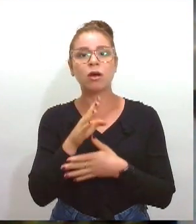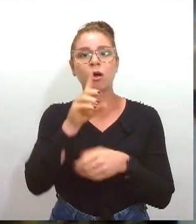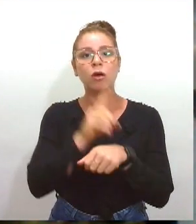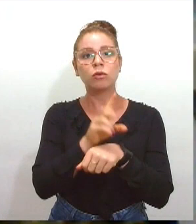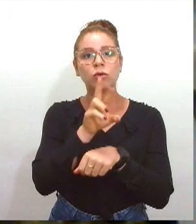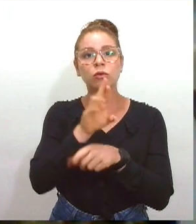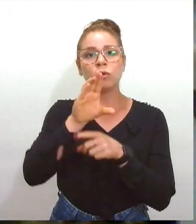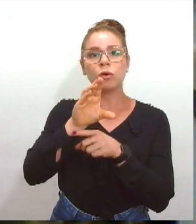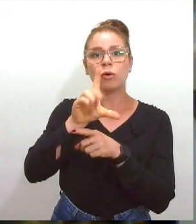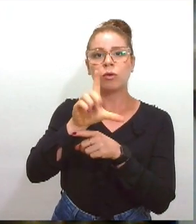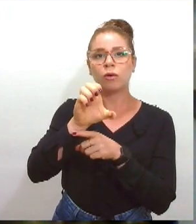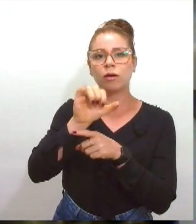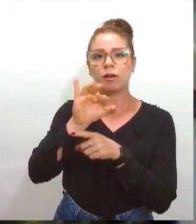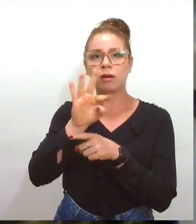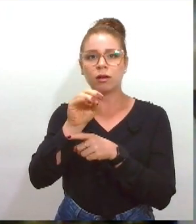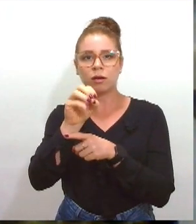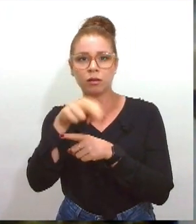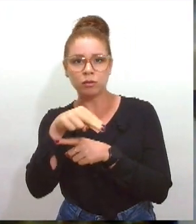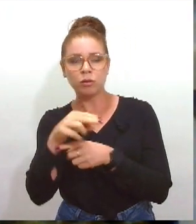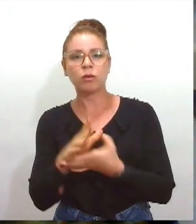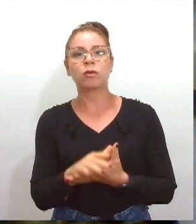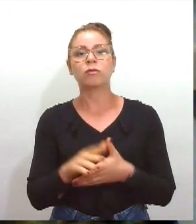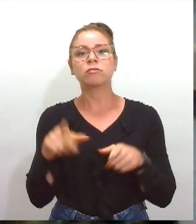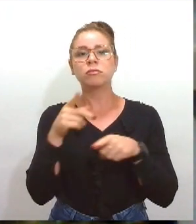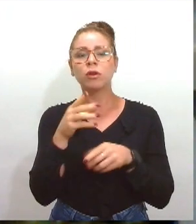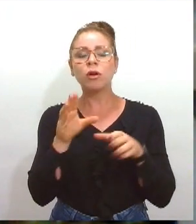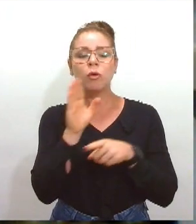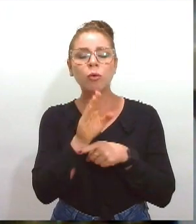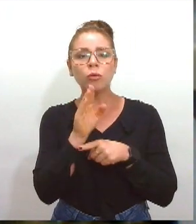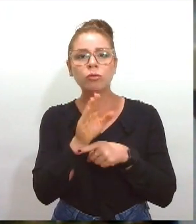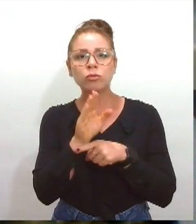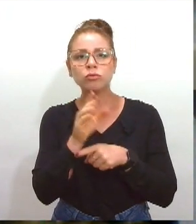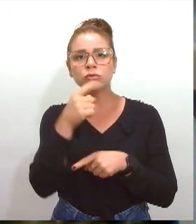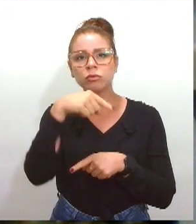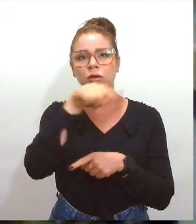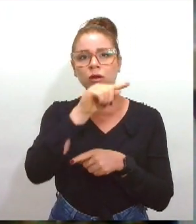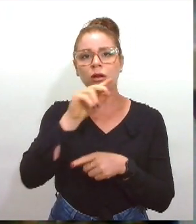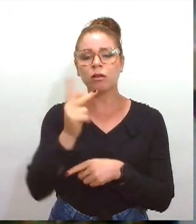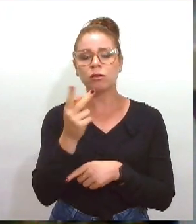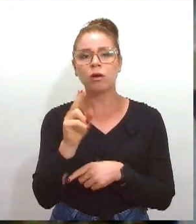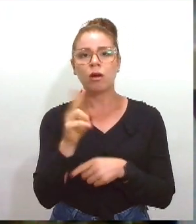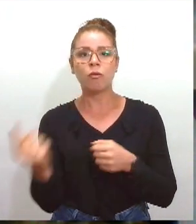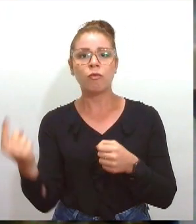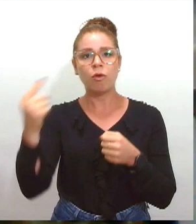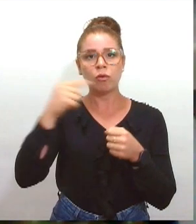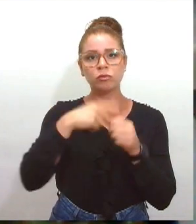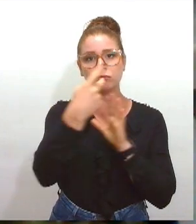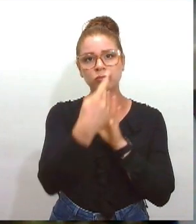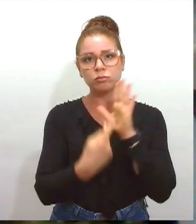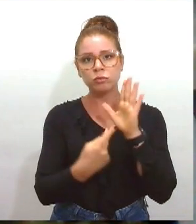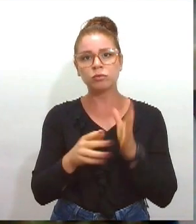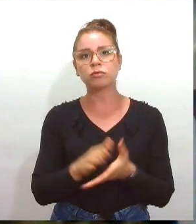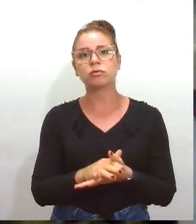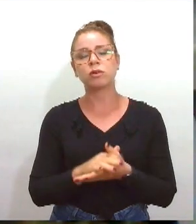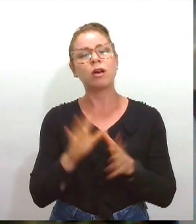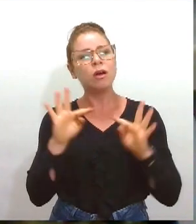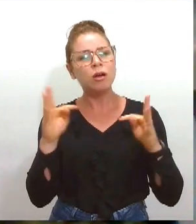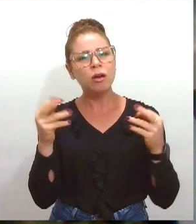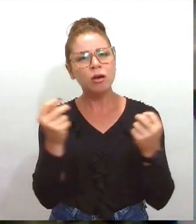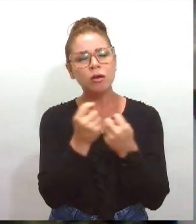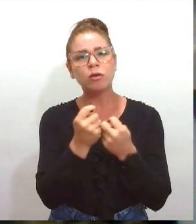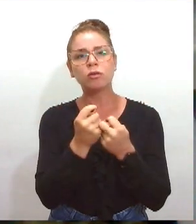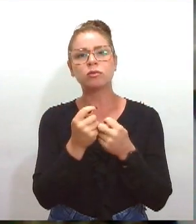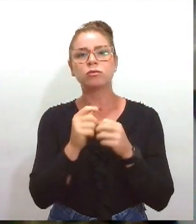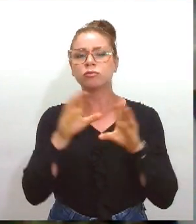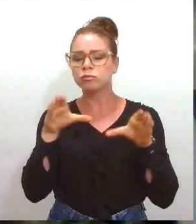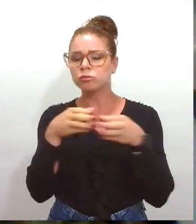Hospital Universitário de Aracaju, pela iniciativa da retomada do transplante, toda a equipe, né? Dr. Ricardo Bragança, Dr.